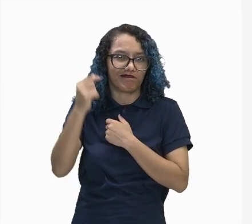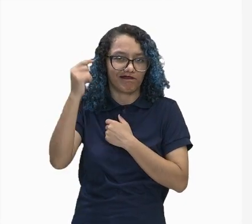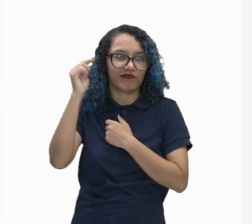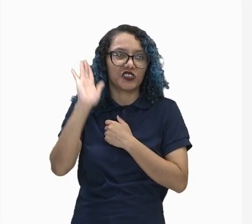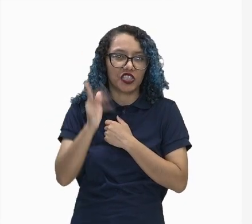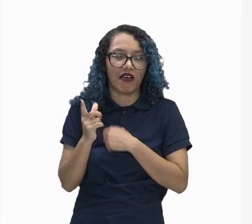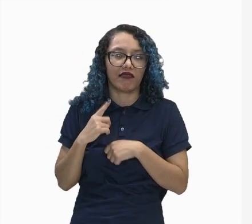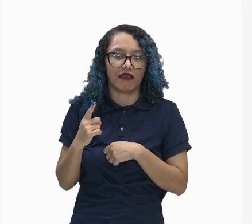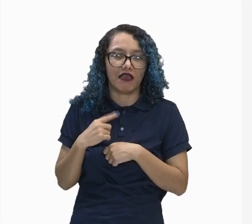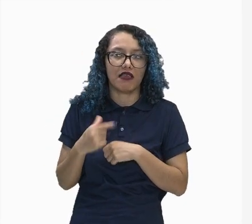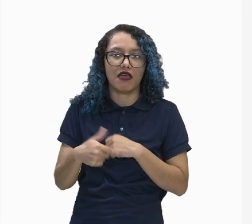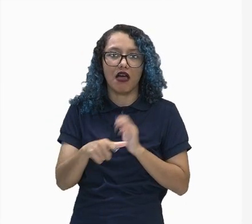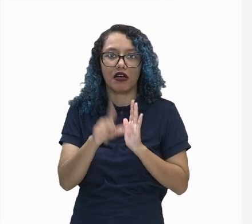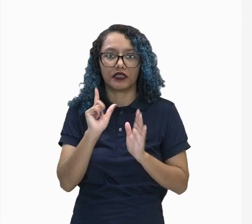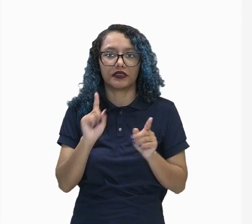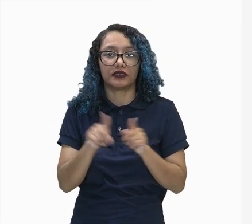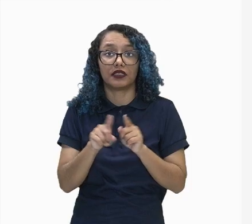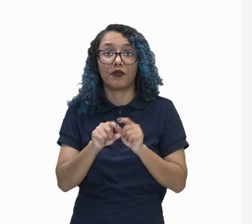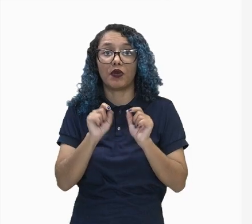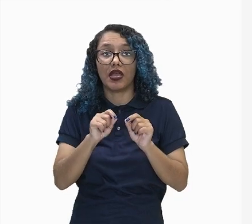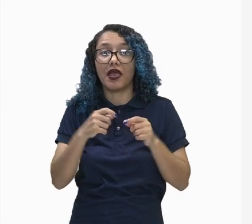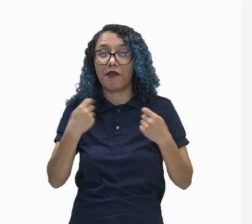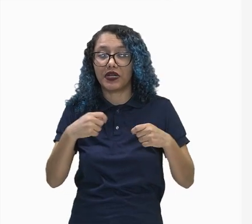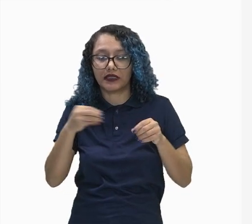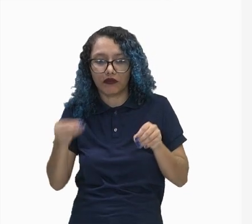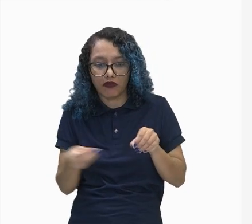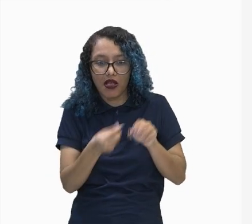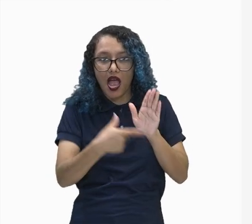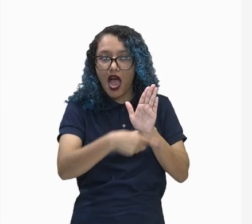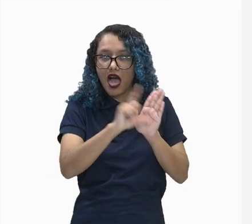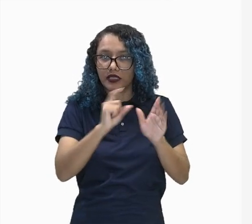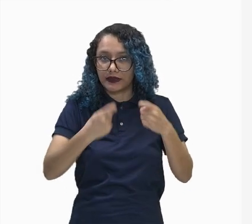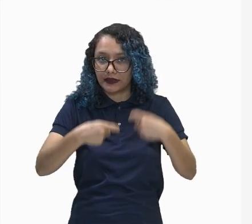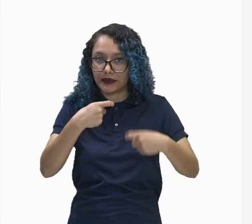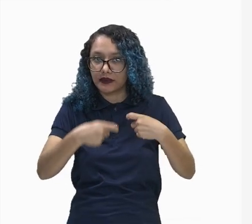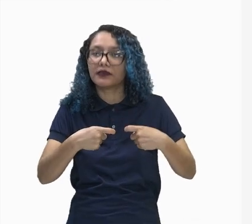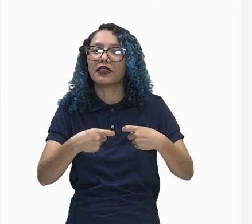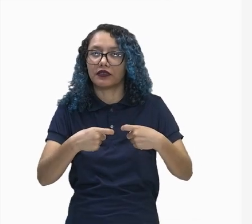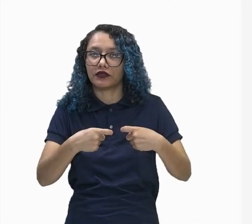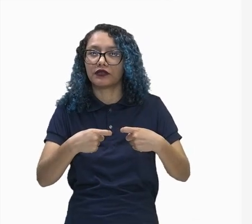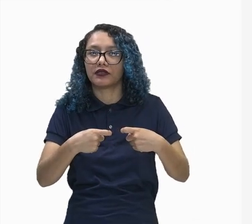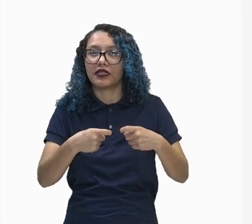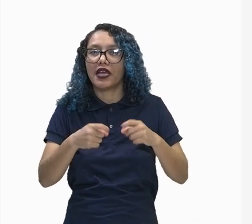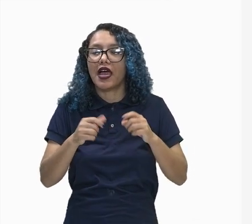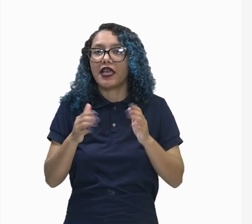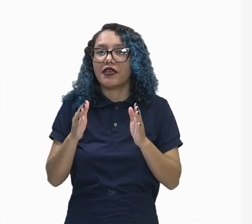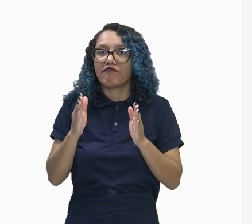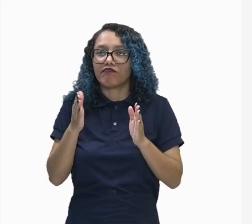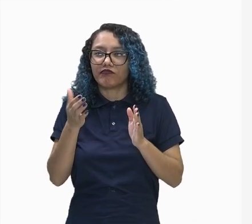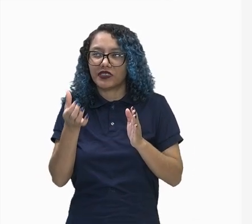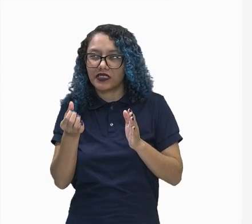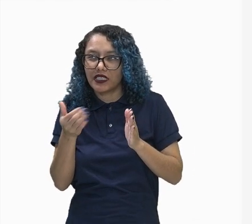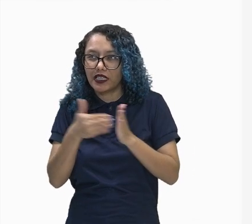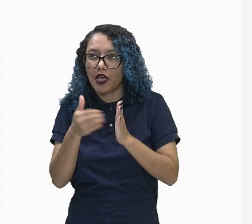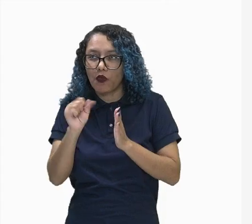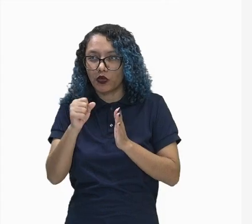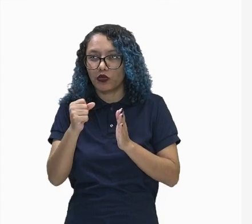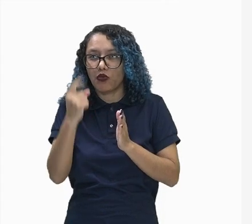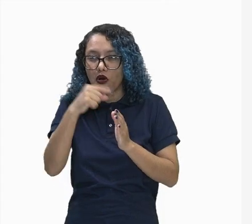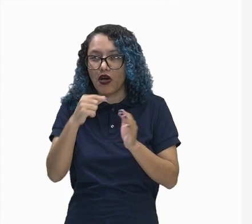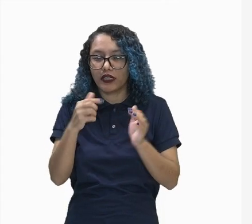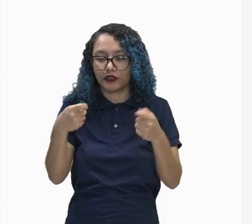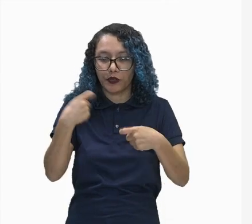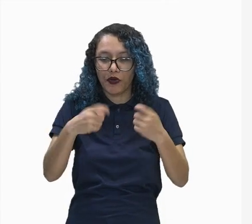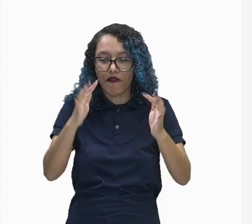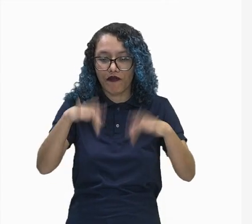do útero antes do ato sexual e retirado de 6 a 8 horas após o ato. Como